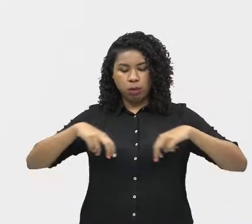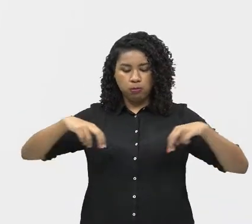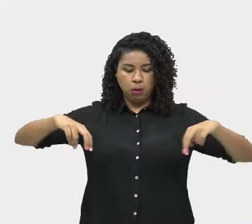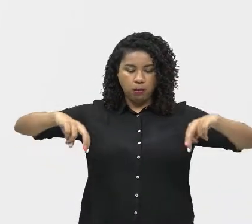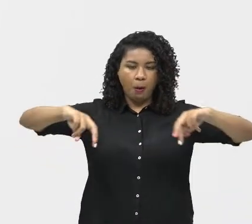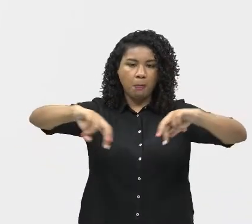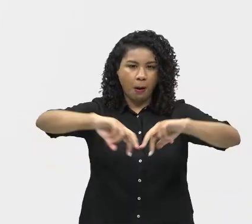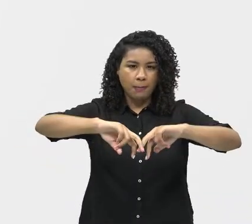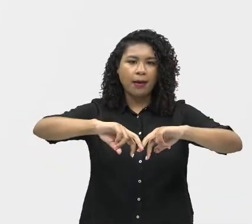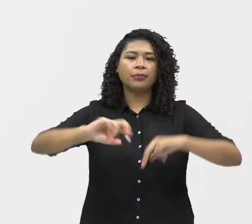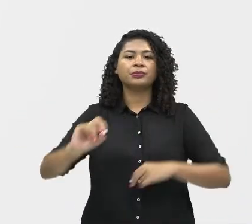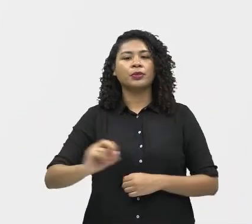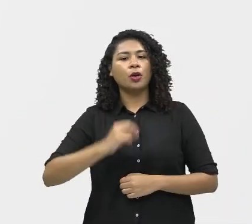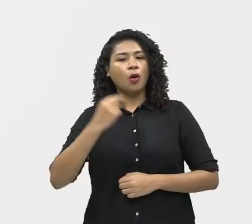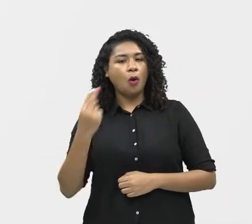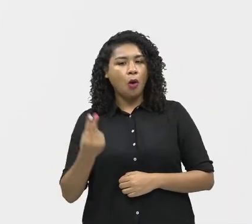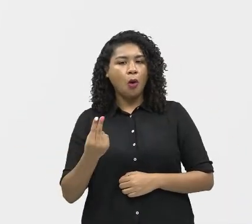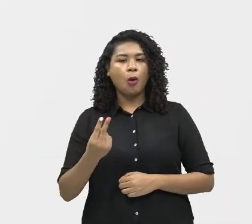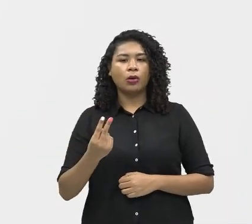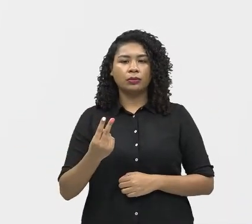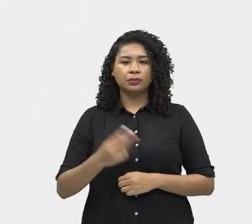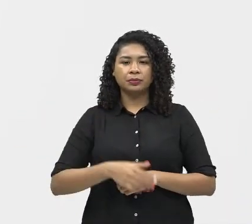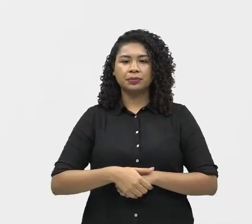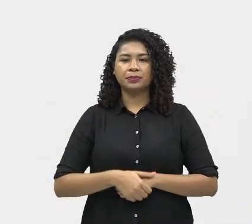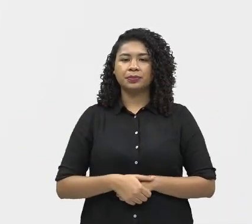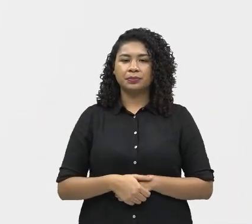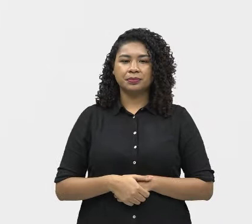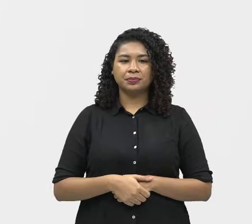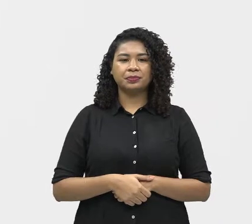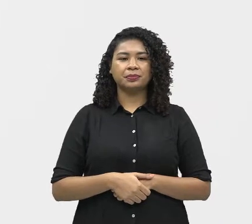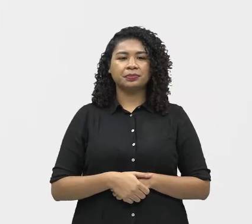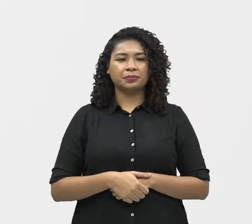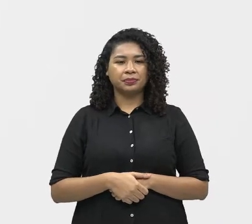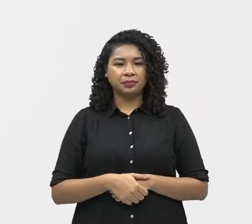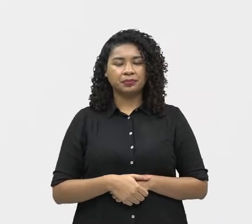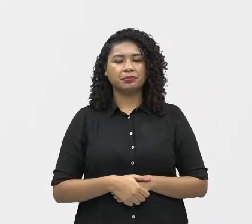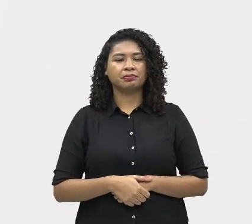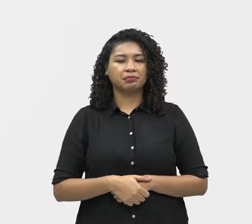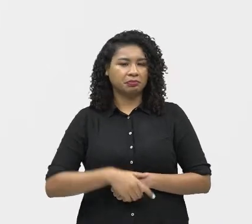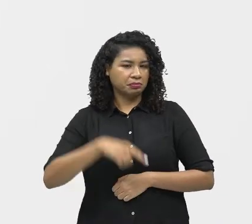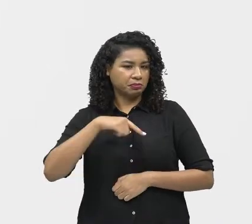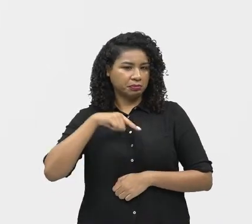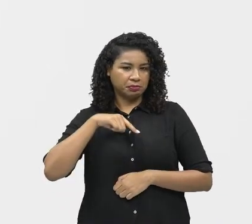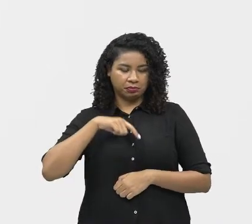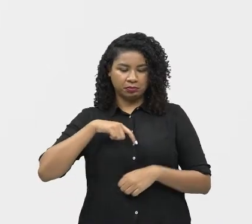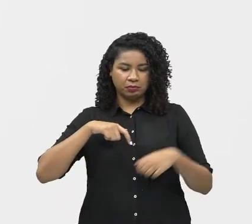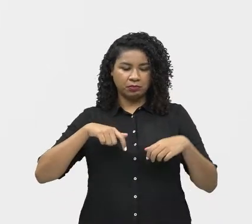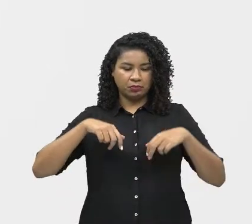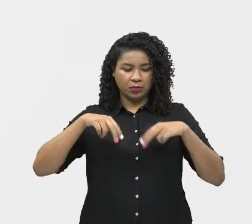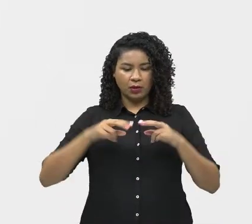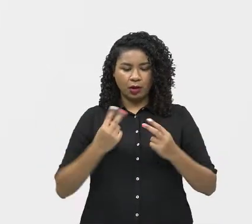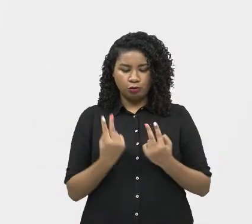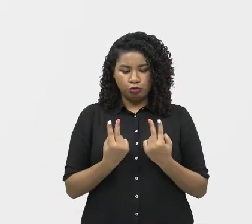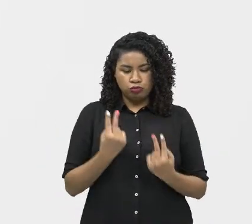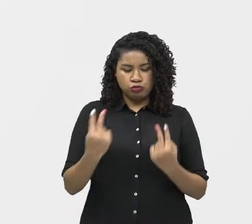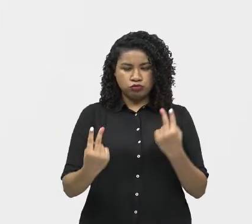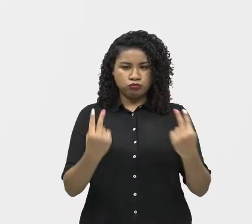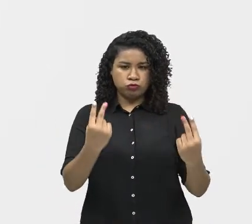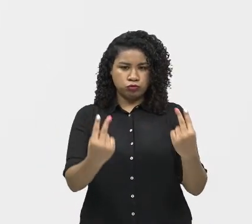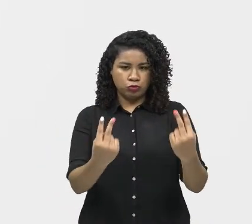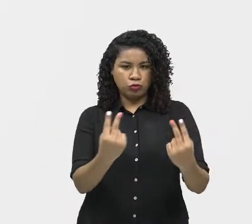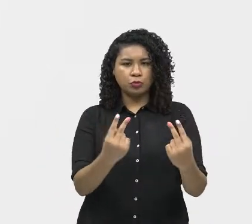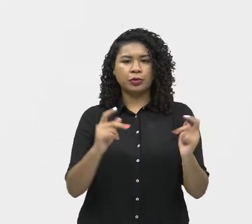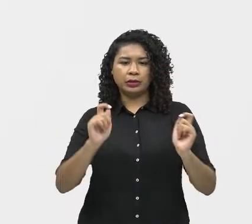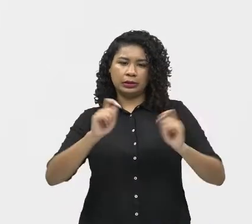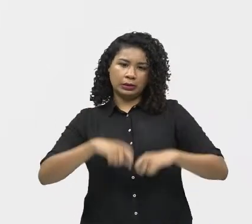grande roda ou pequenas rodas fileiras opostas, pares soltos e unidos. Os passos